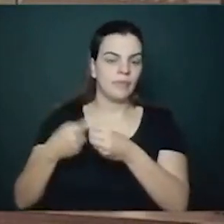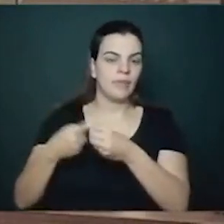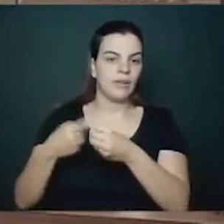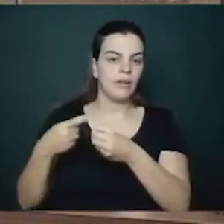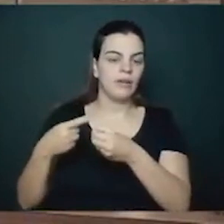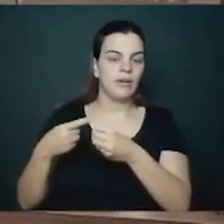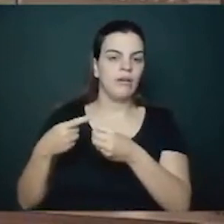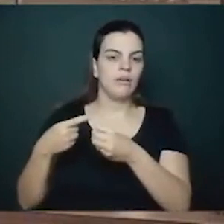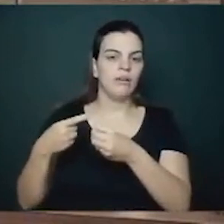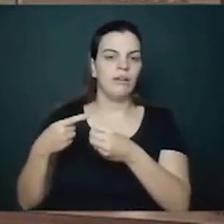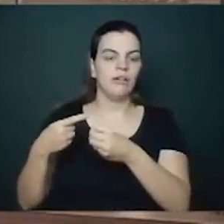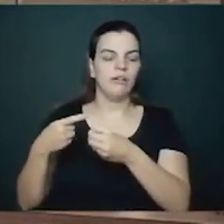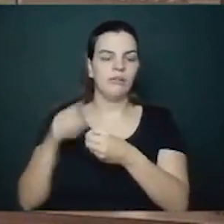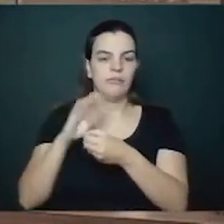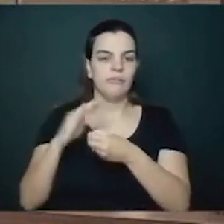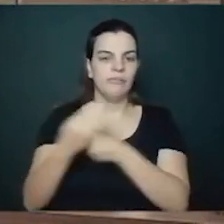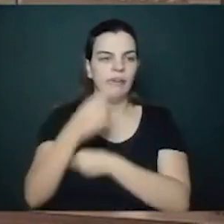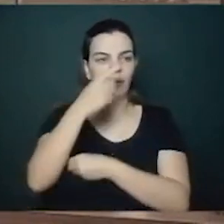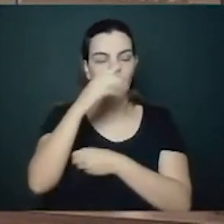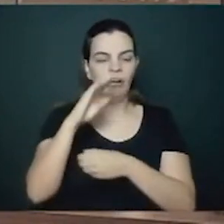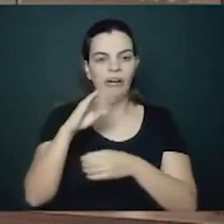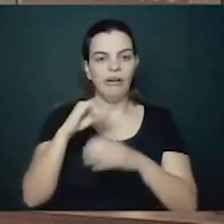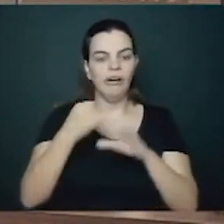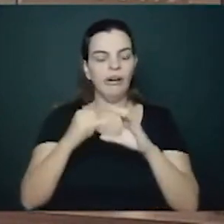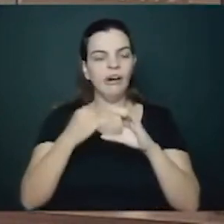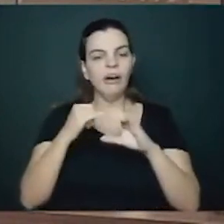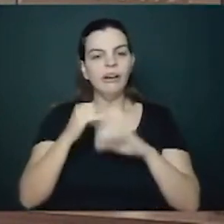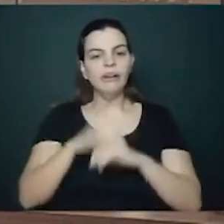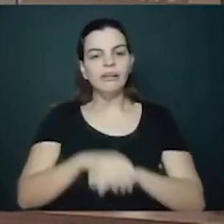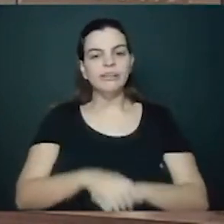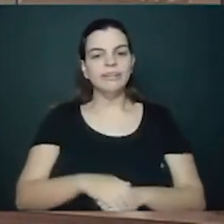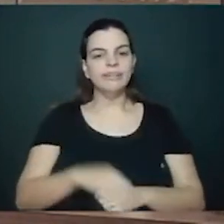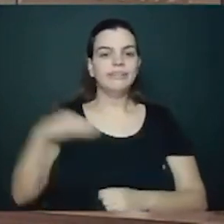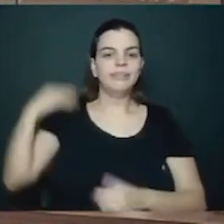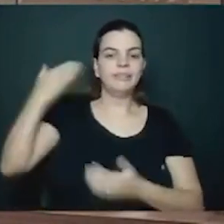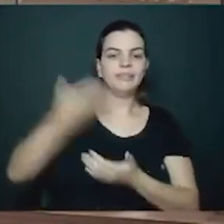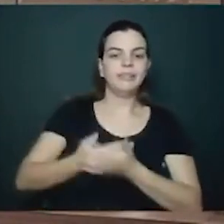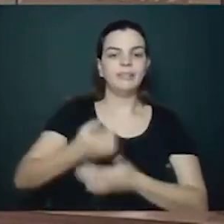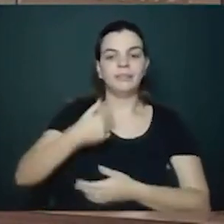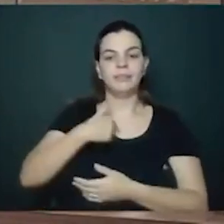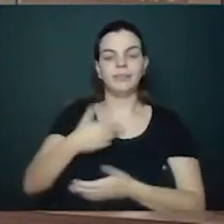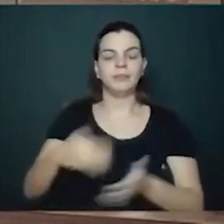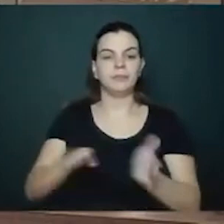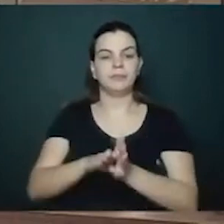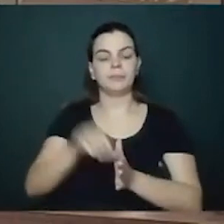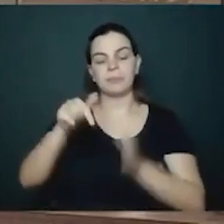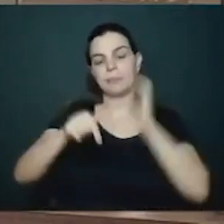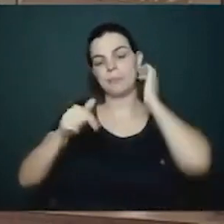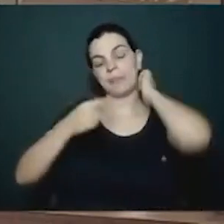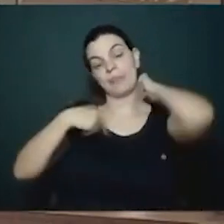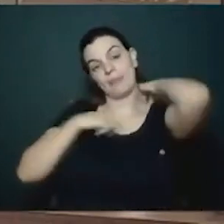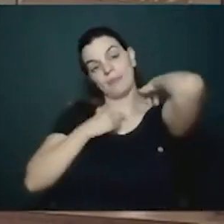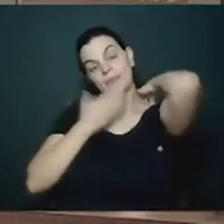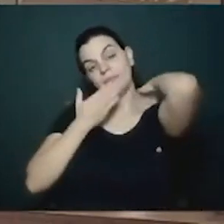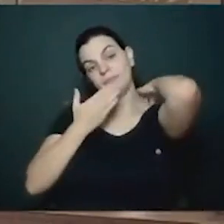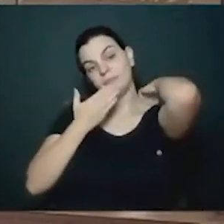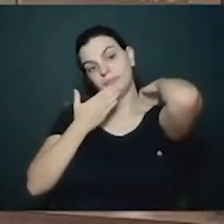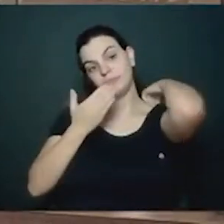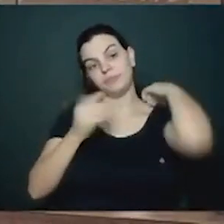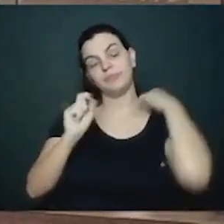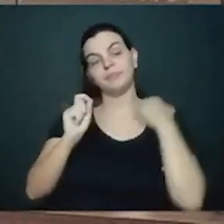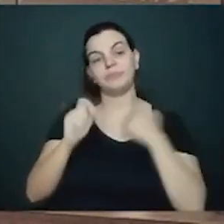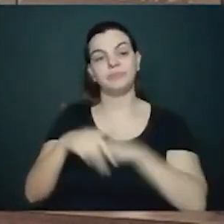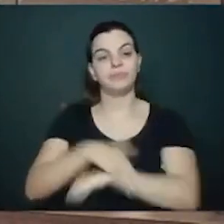Pedido do nosso mandato, desde que entramos aqui nessa casa, 2021, a gente tem feito um pedido ali da rua Rubem João Henrique